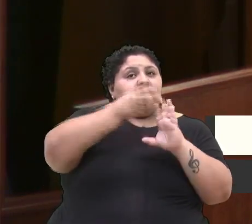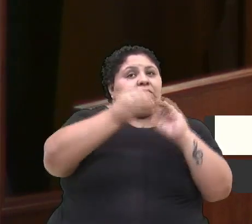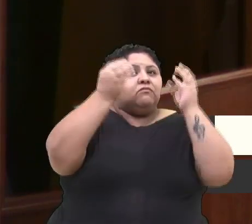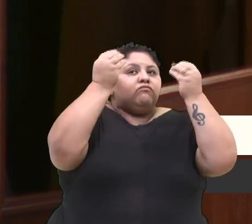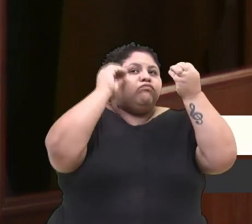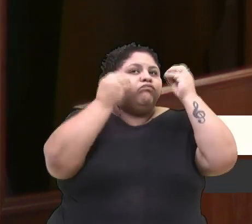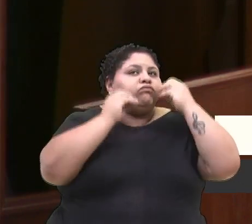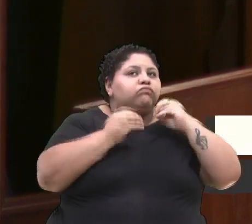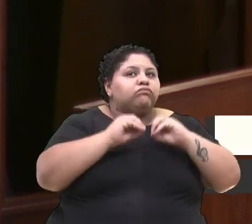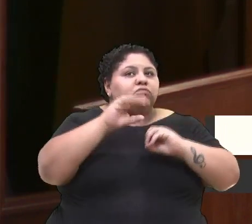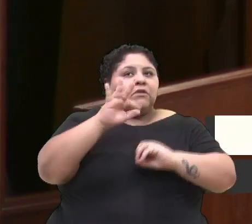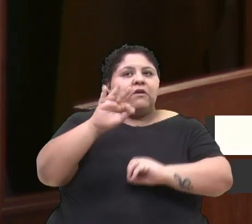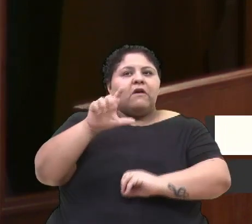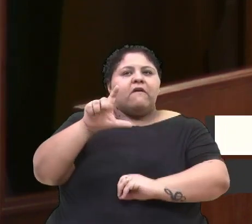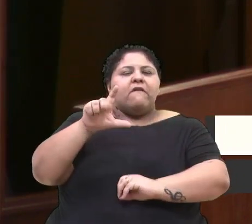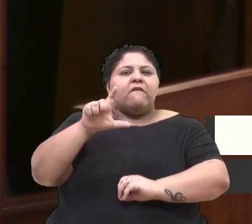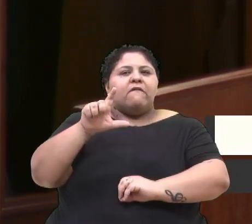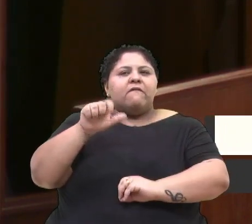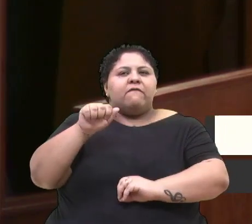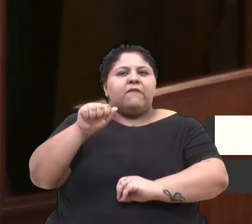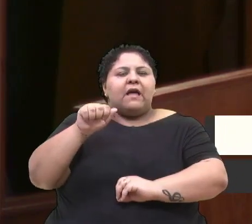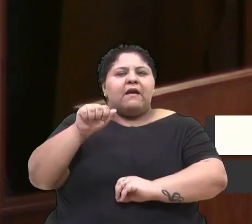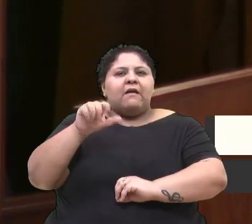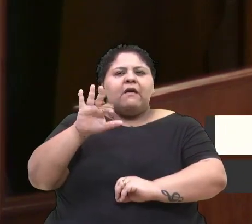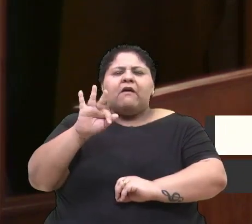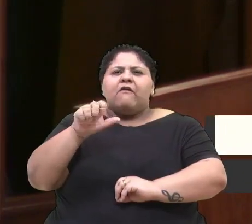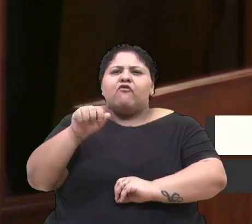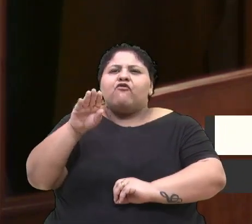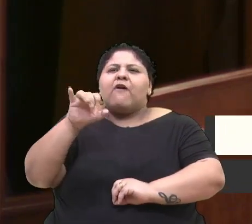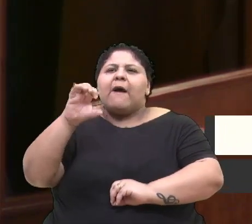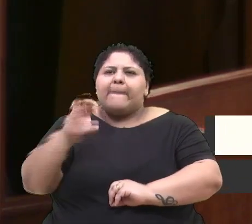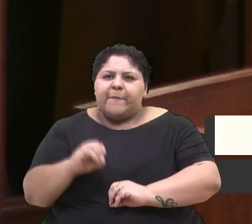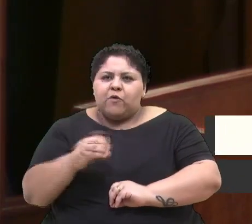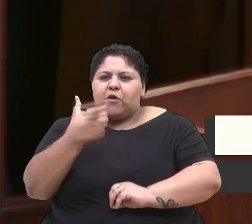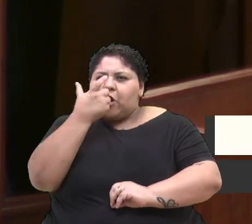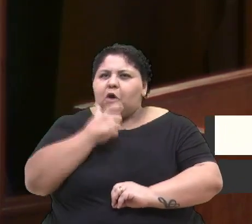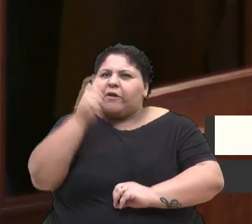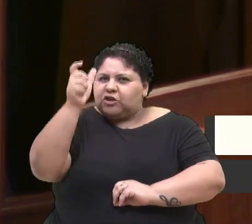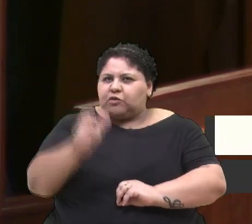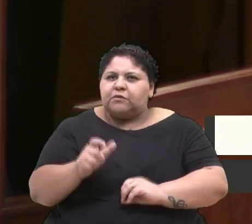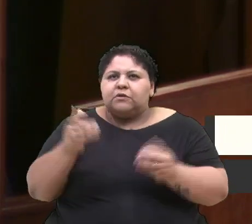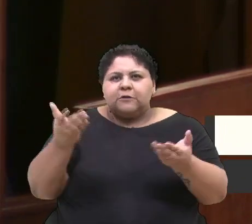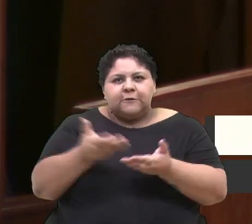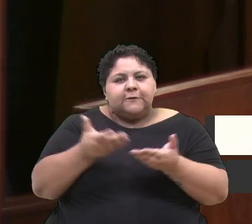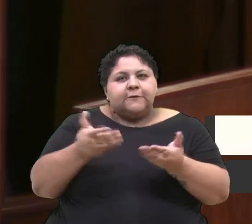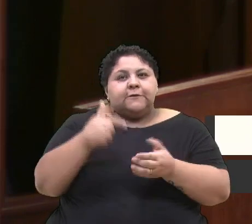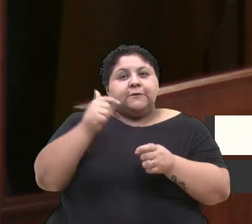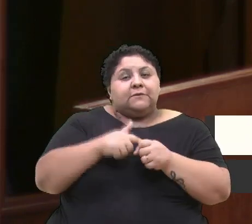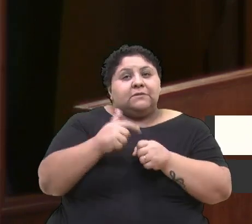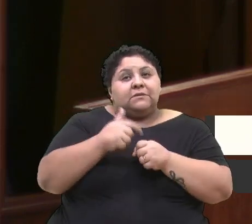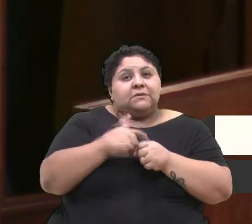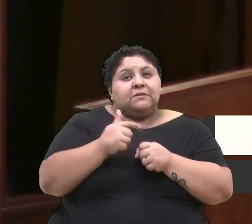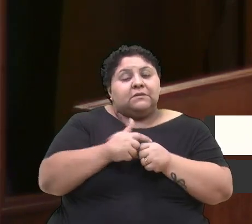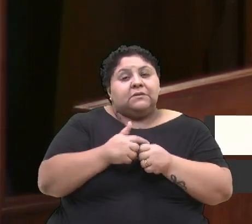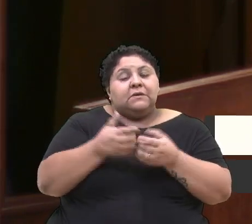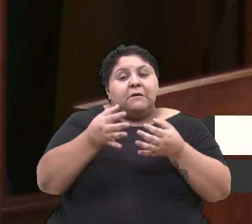Luz Balém. Eu acho que ele é uma pessoa que hoje deixa a cidade mais cinza